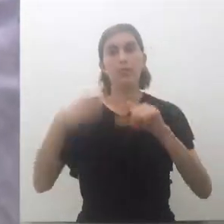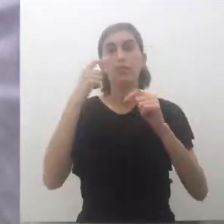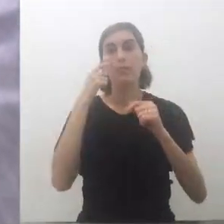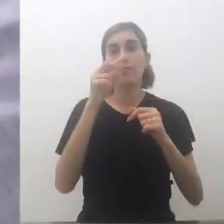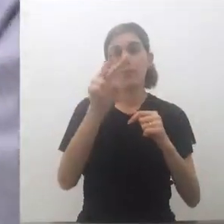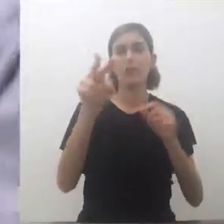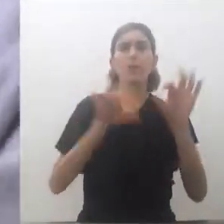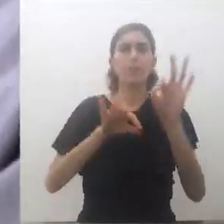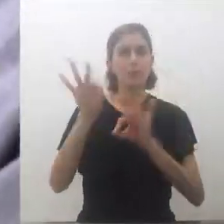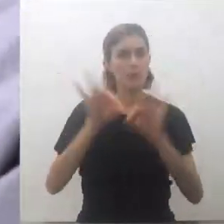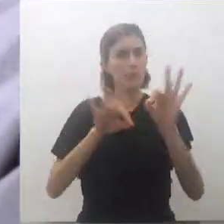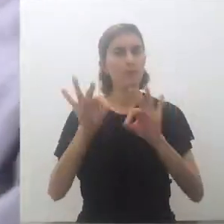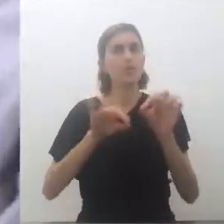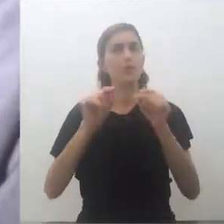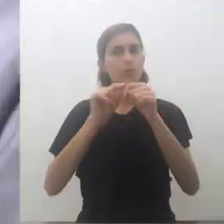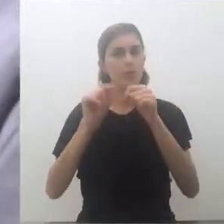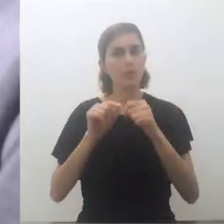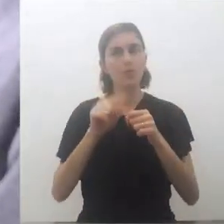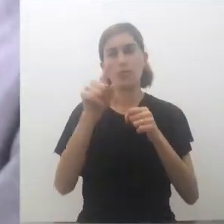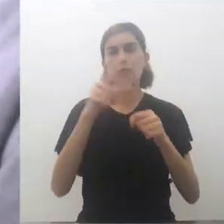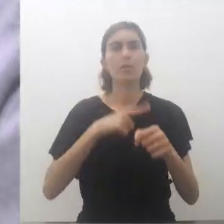com as formas geométricas que você tem,